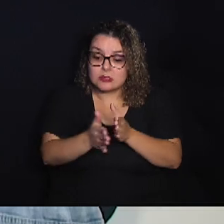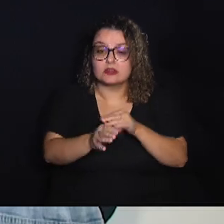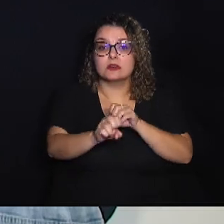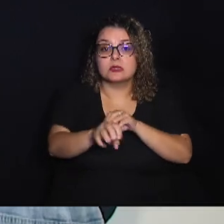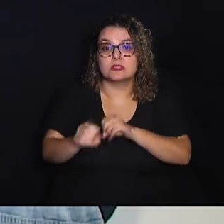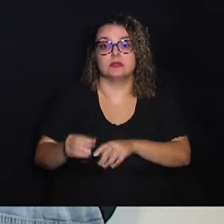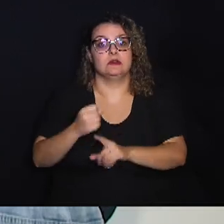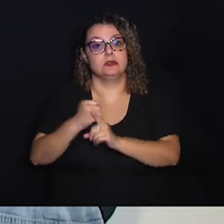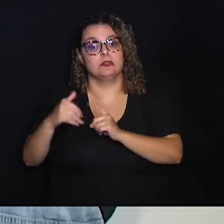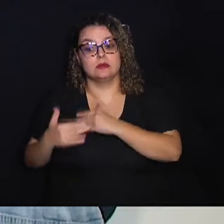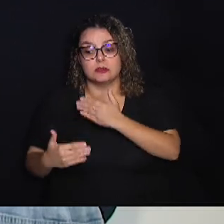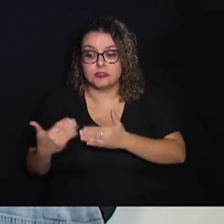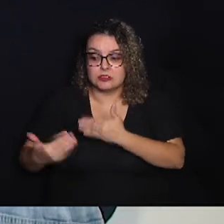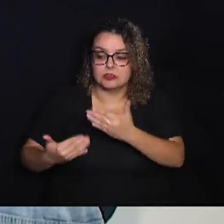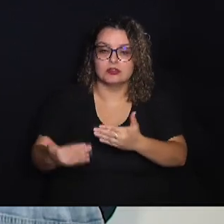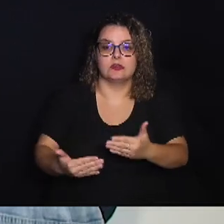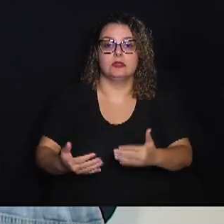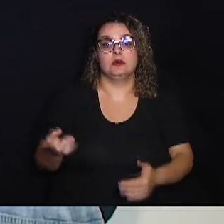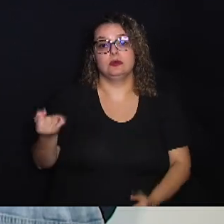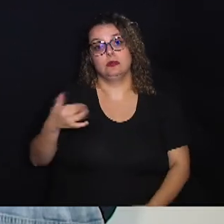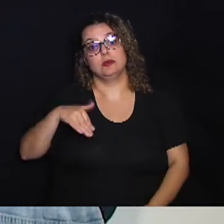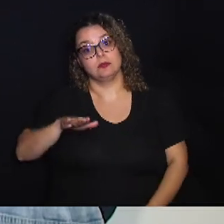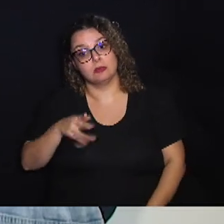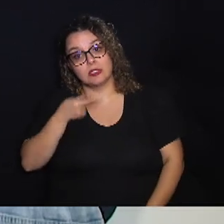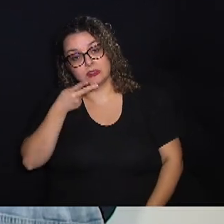vai trabalhando. Quanto mais a gente fala, né?